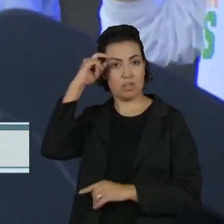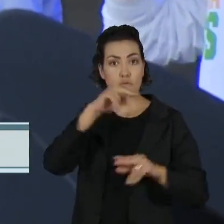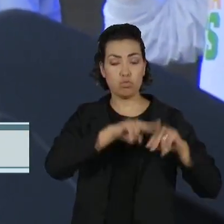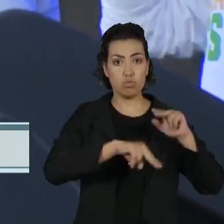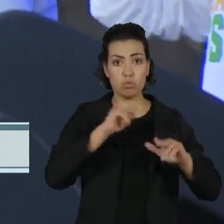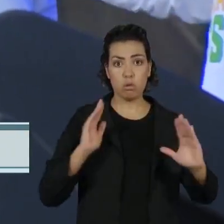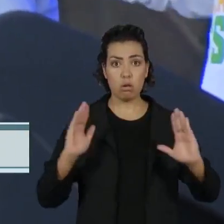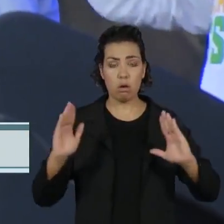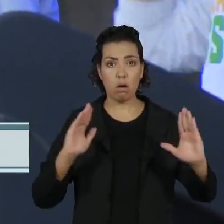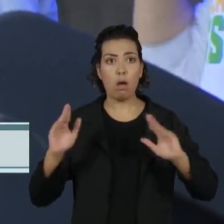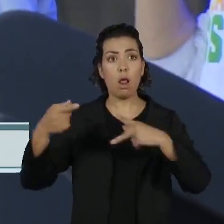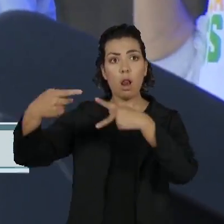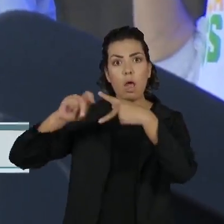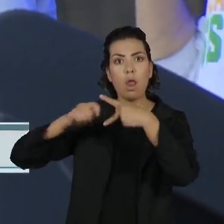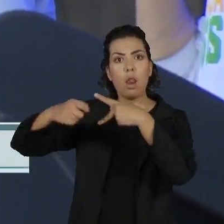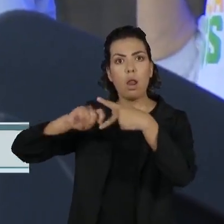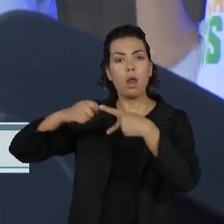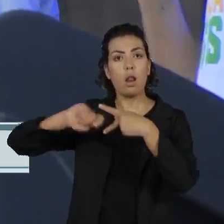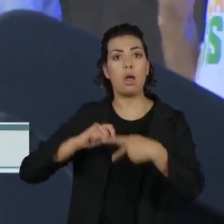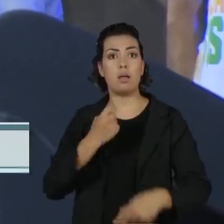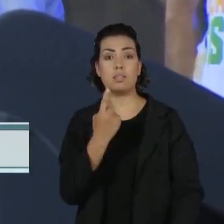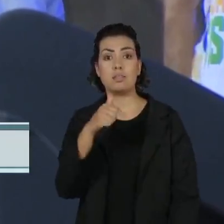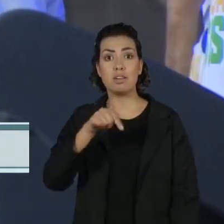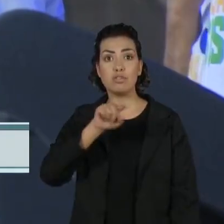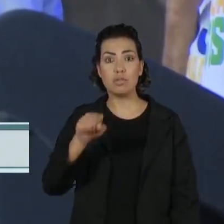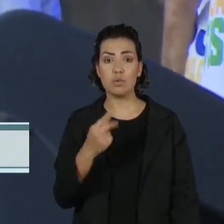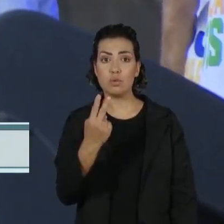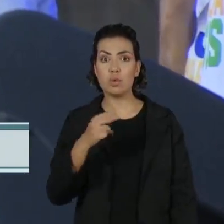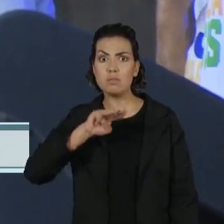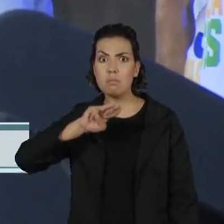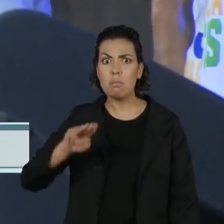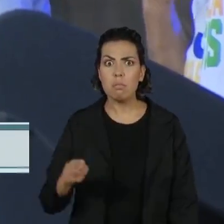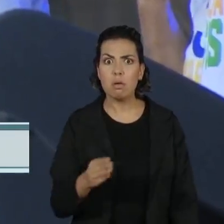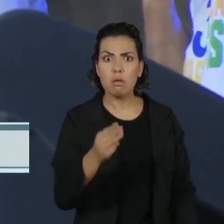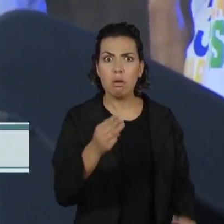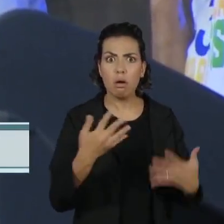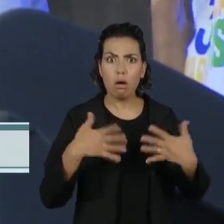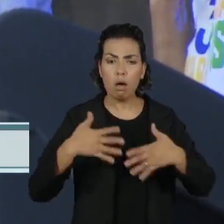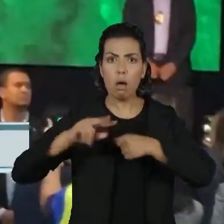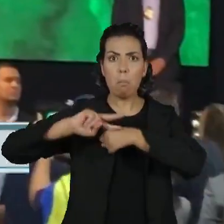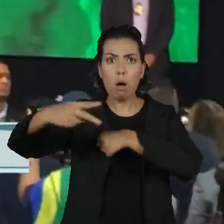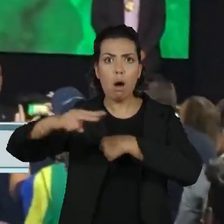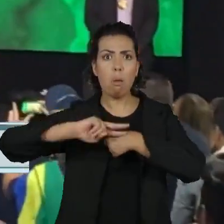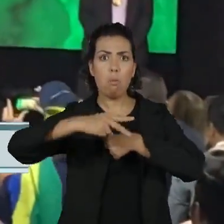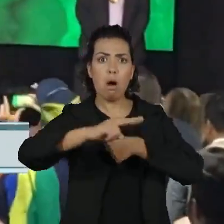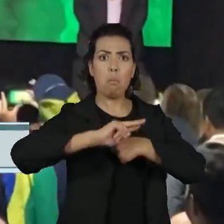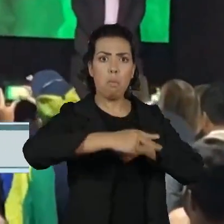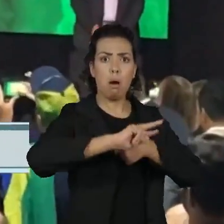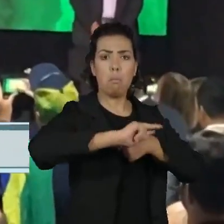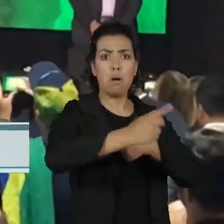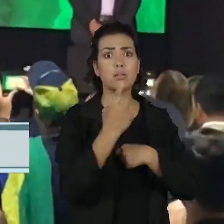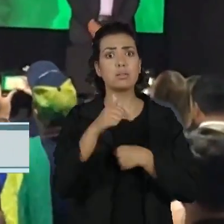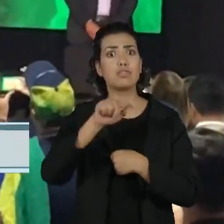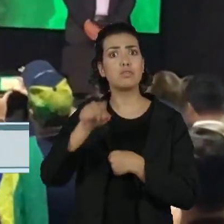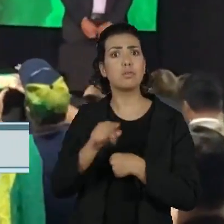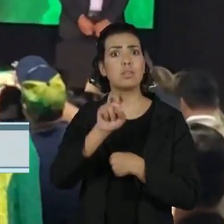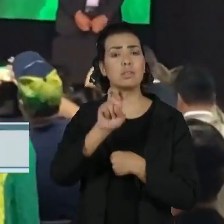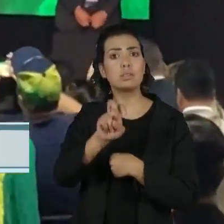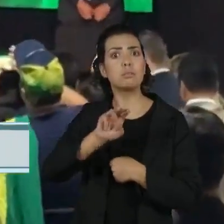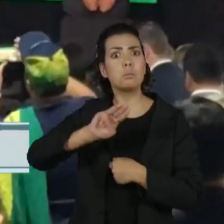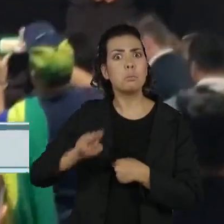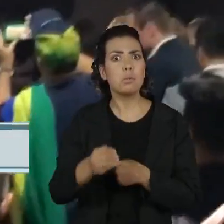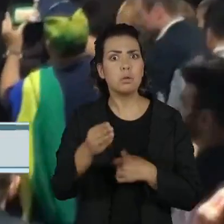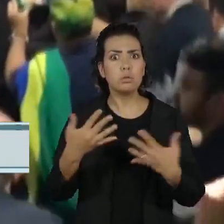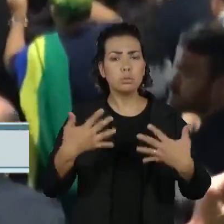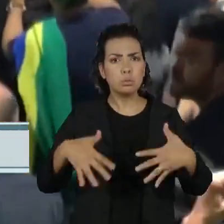mil reais via pics foram mais de 769 mil movimentações o órgão federal afirma que essas transações